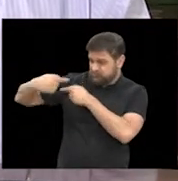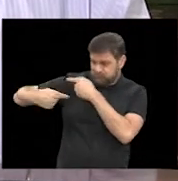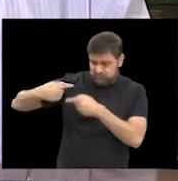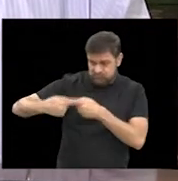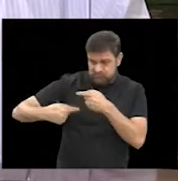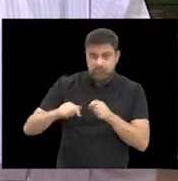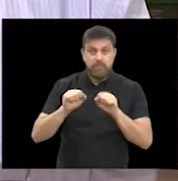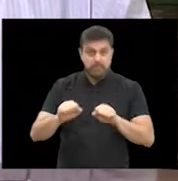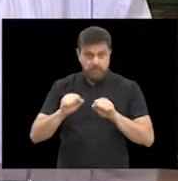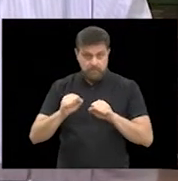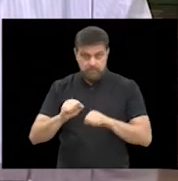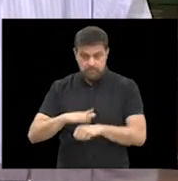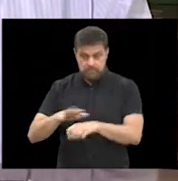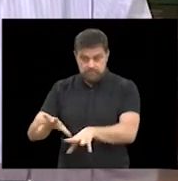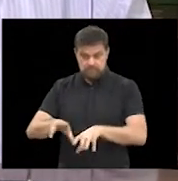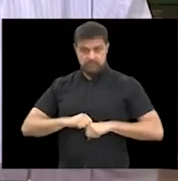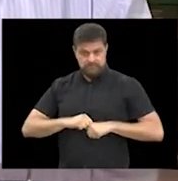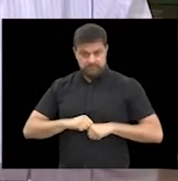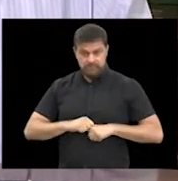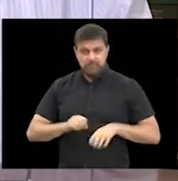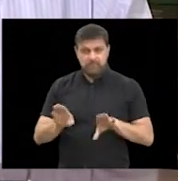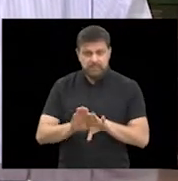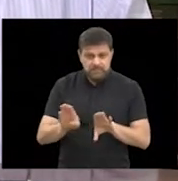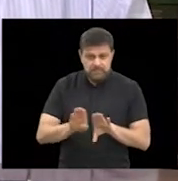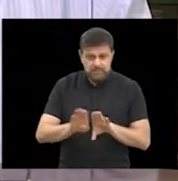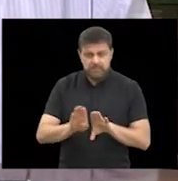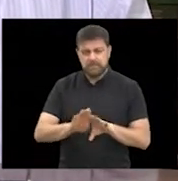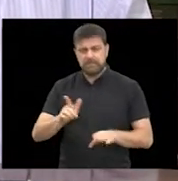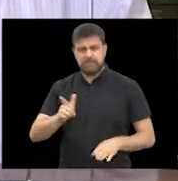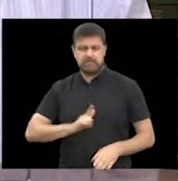podem ter gastrite, como também,